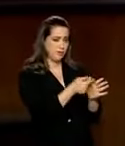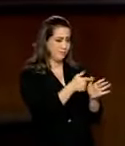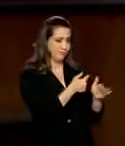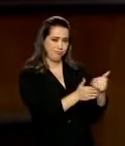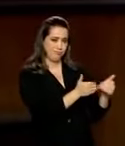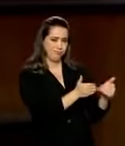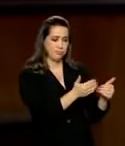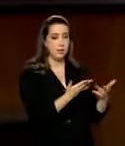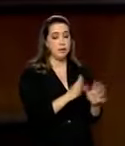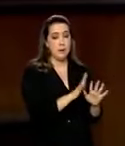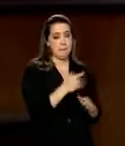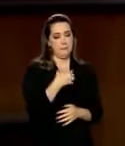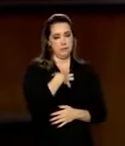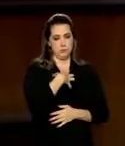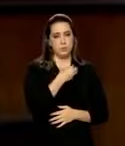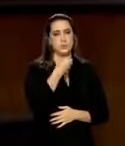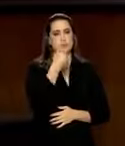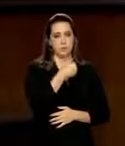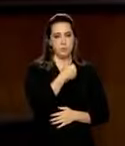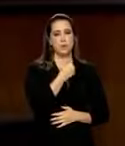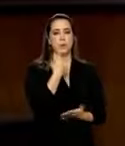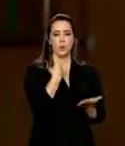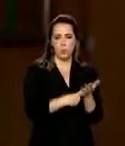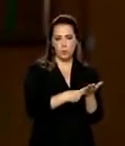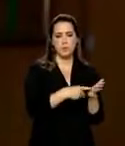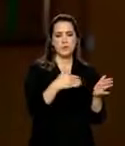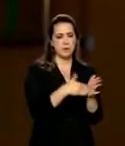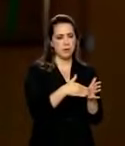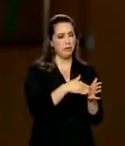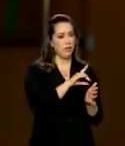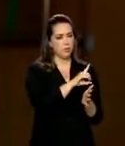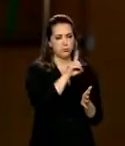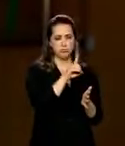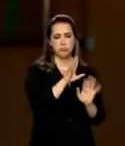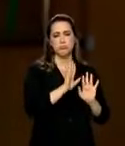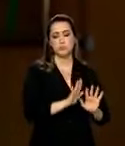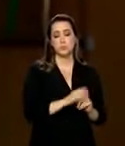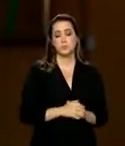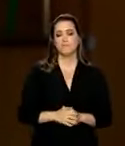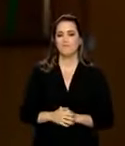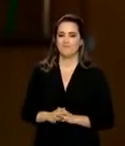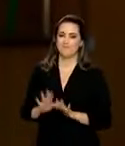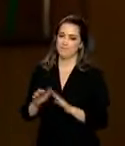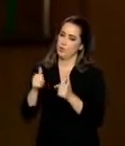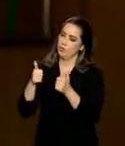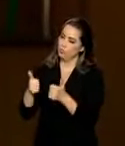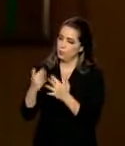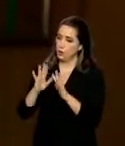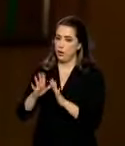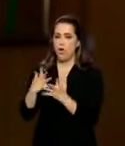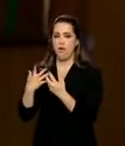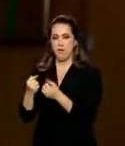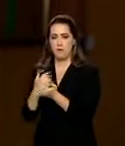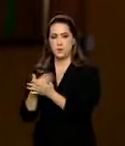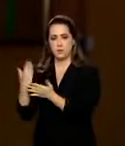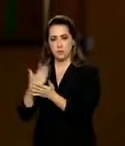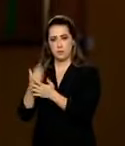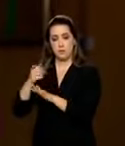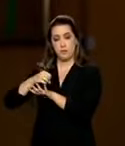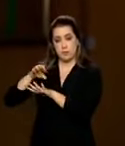e, se Deus quiser, vou cumprir essa missão até o último dia. Tá, joia. Presidente, vamos começar com uma notícia que está mais quente, mais recente, né? O Congresso